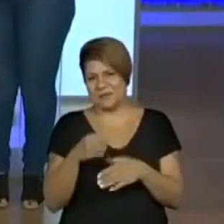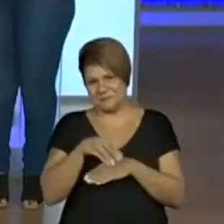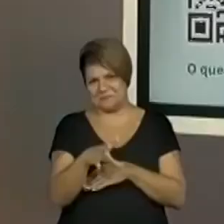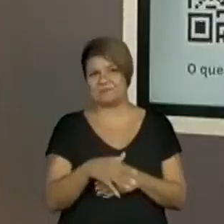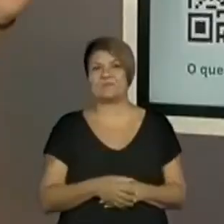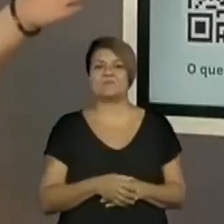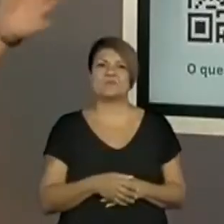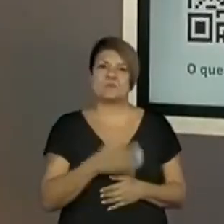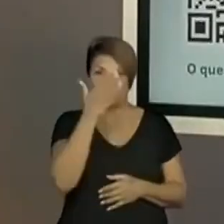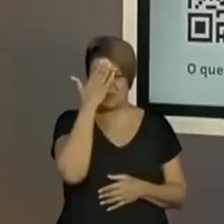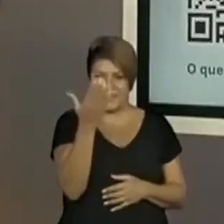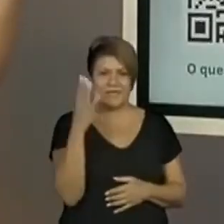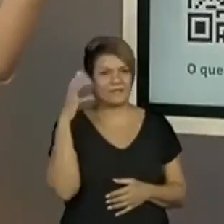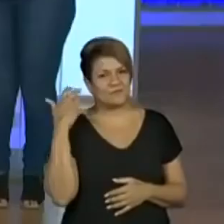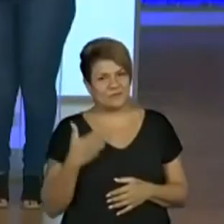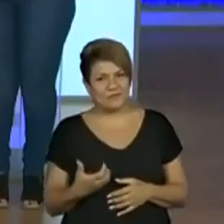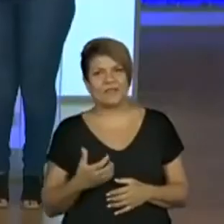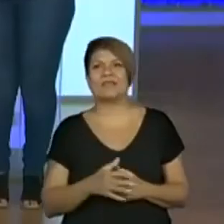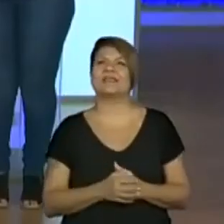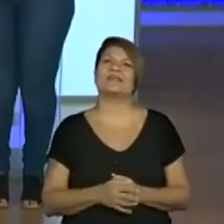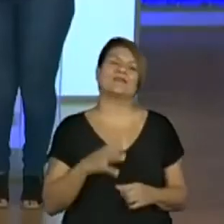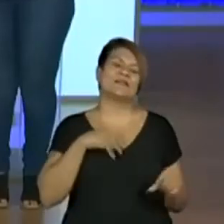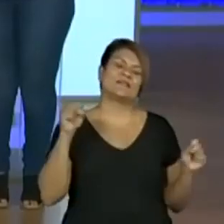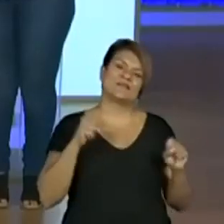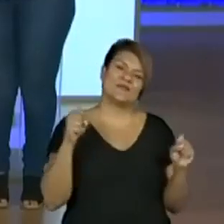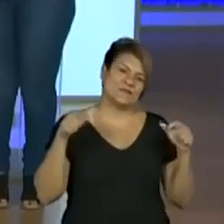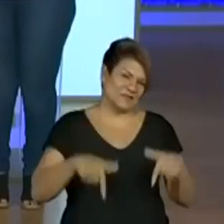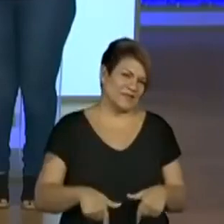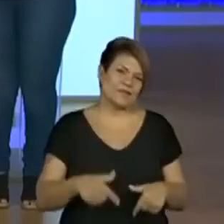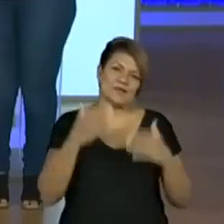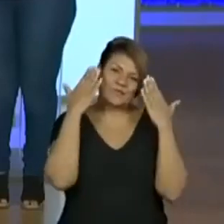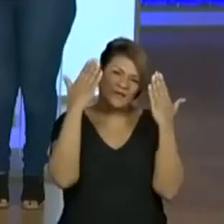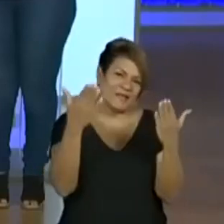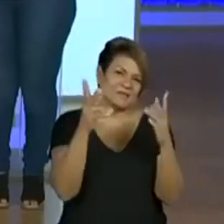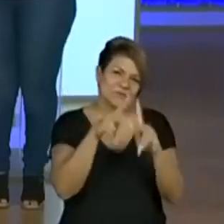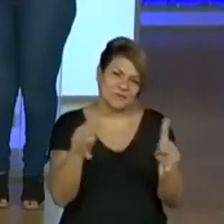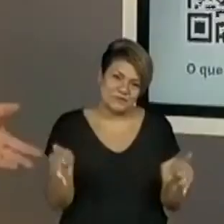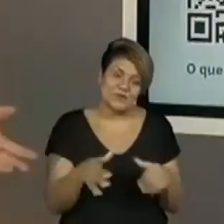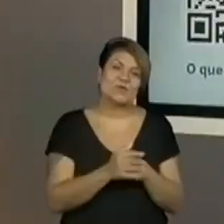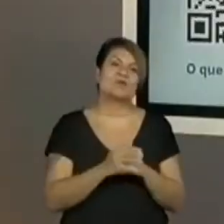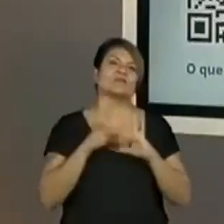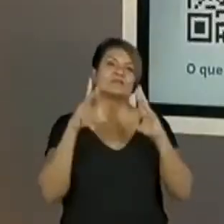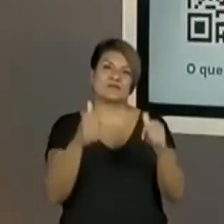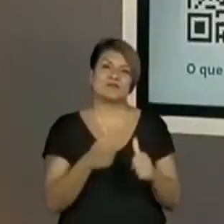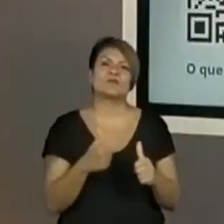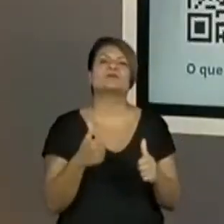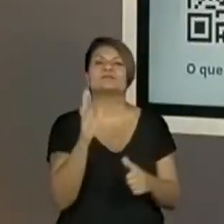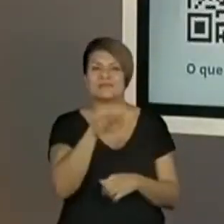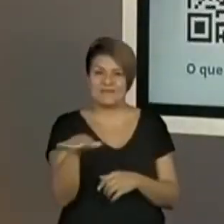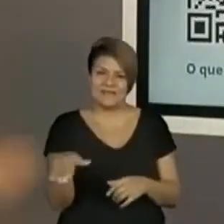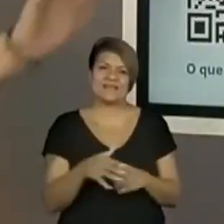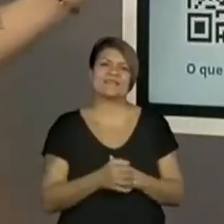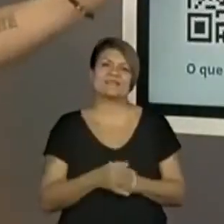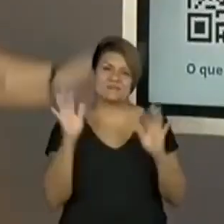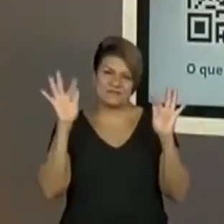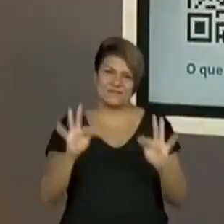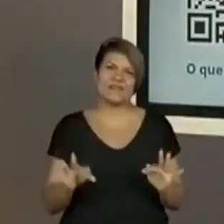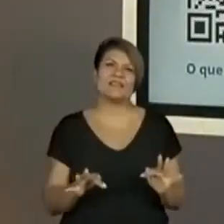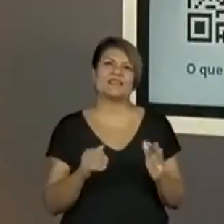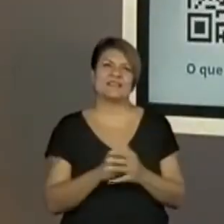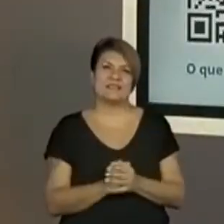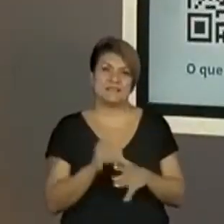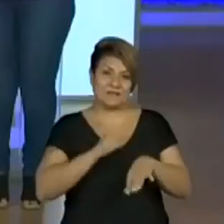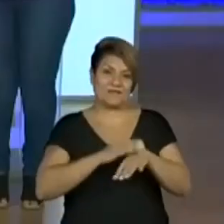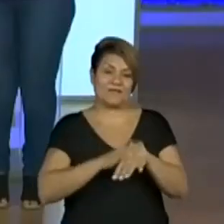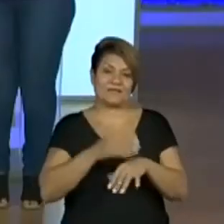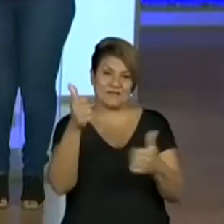encerra. Obrigado, Vivi. Obrigado. Eu adoro estar aqui. Todos os professores. Bom. Crianças, que bom vê-los novamente. Fiquei muito feliz. E façam